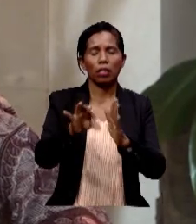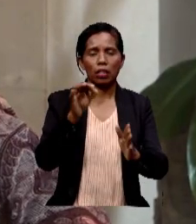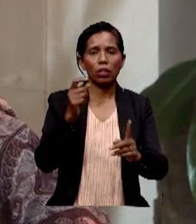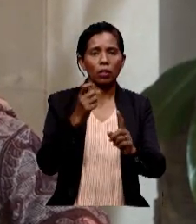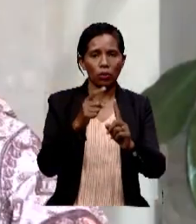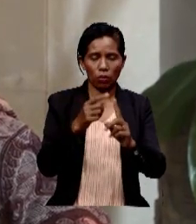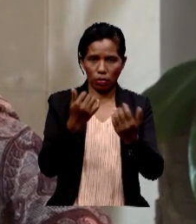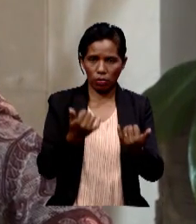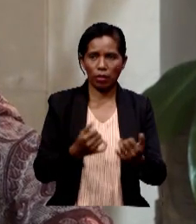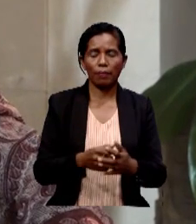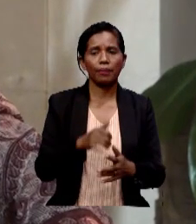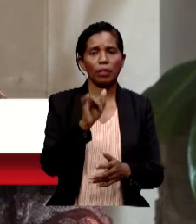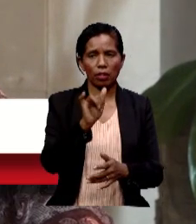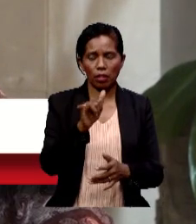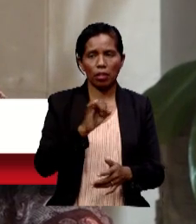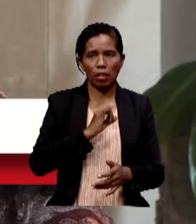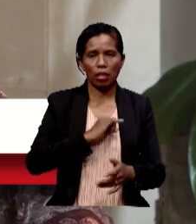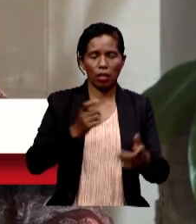si hau mai